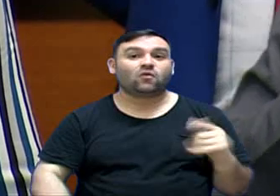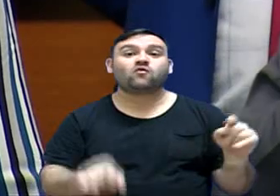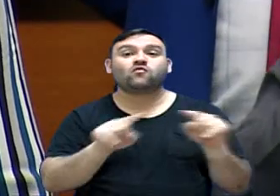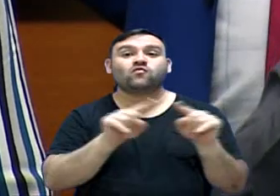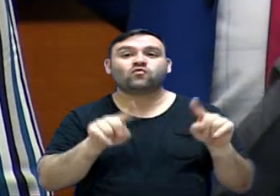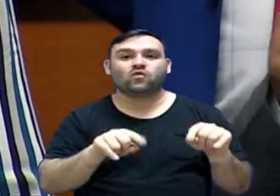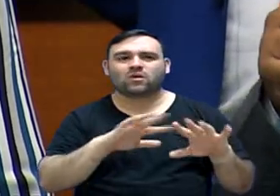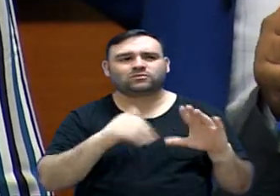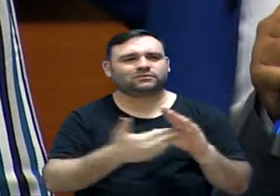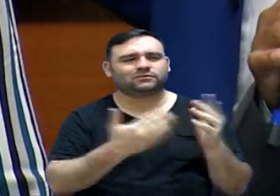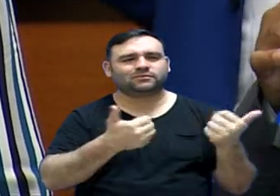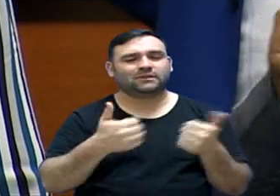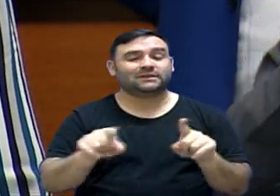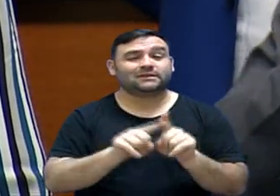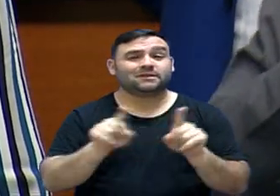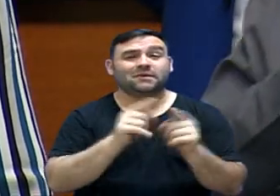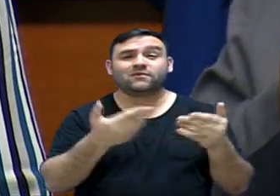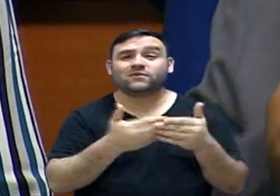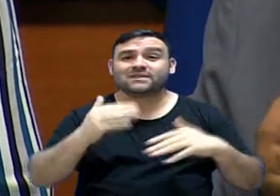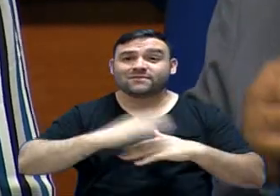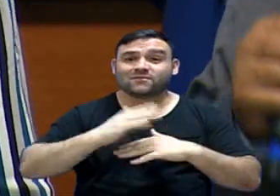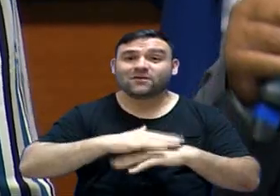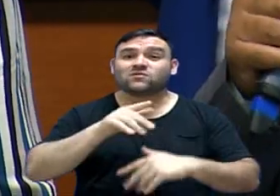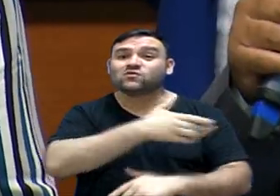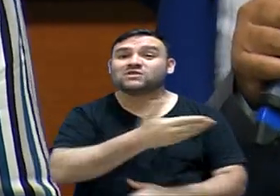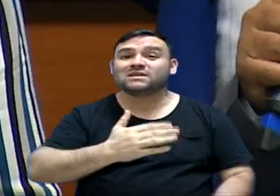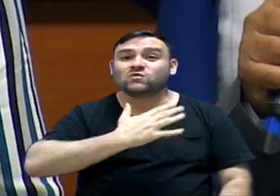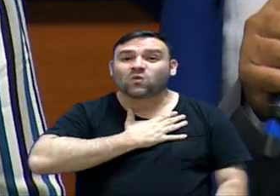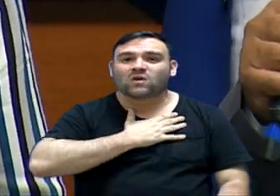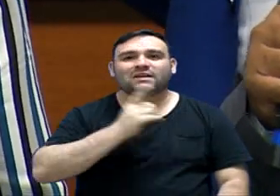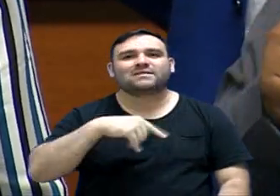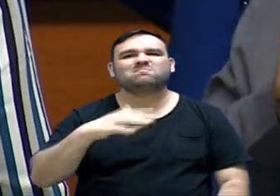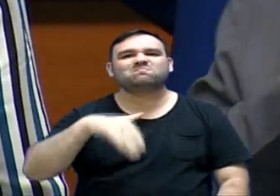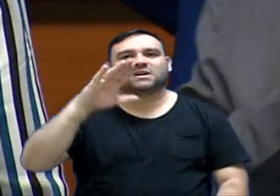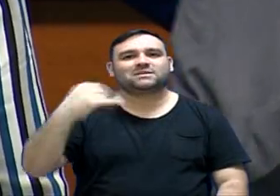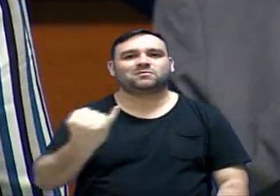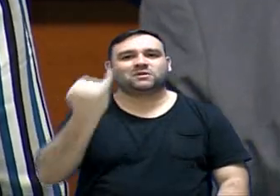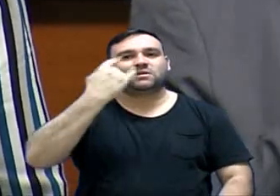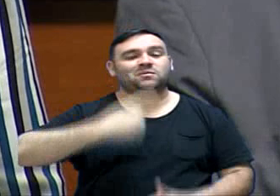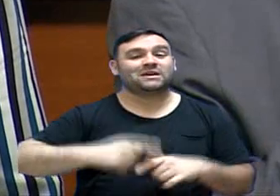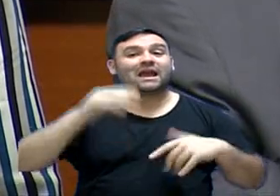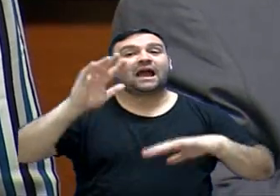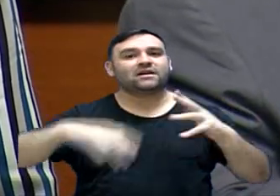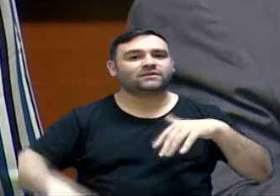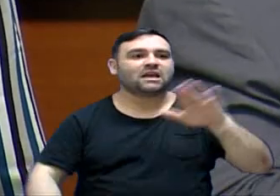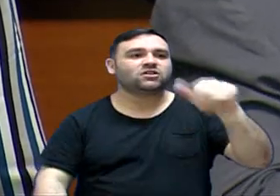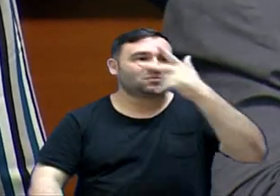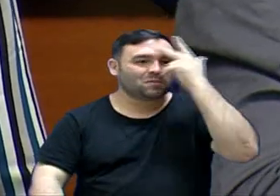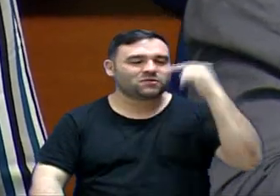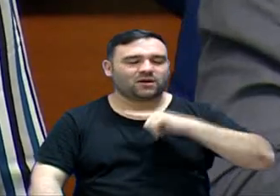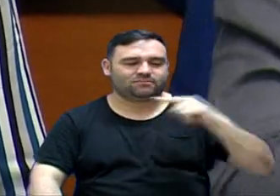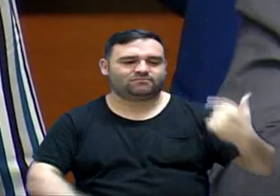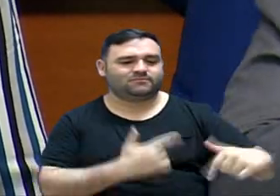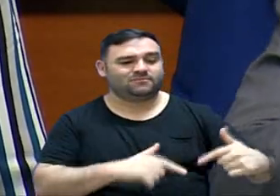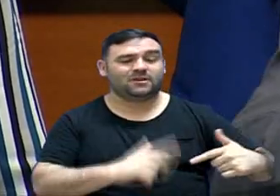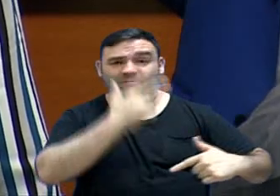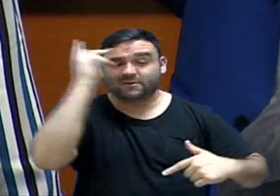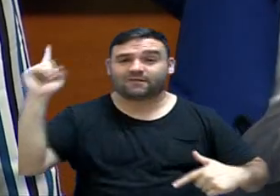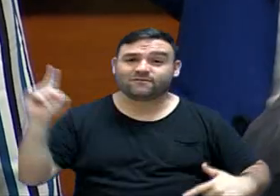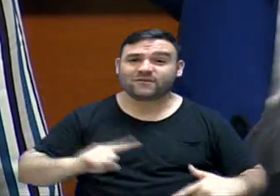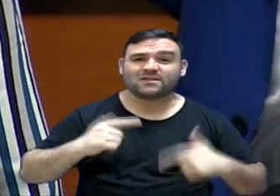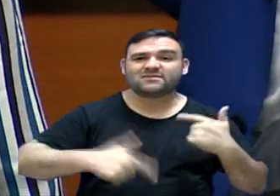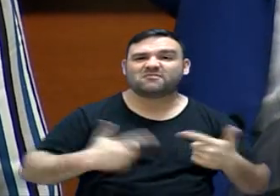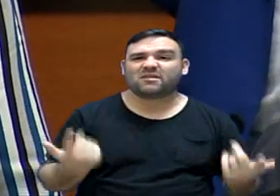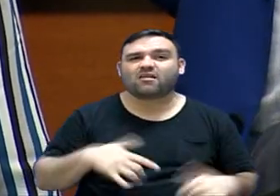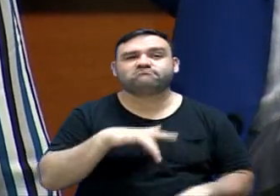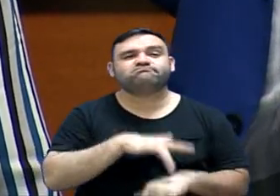os funcionários, e vocês fazem aquilo que vocês gostam, isso que é mais importante ainda. Porque é duro quando você contrata uma pessoa, né, doutor? E ele vem para fazer um serviço